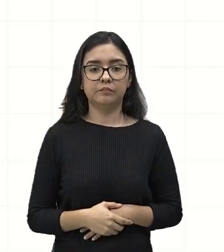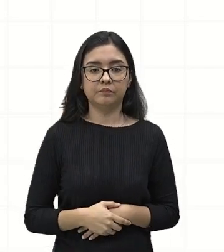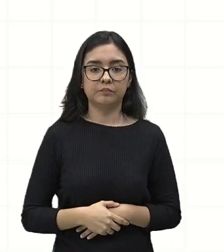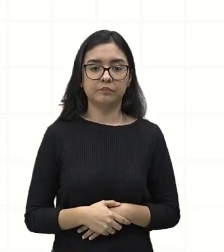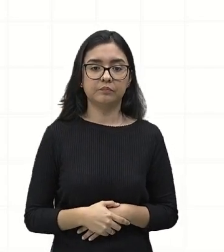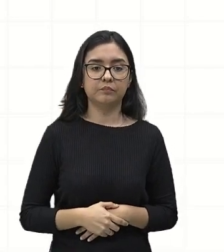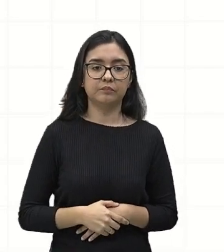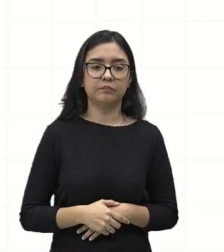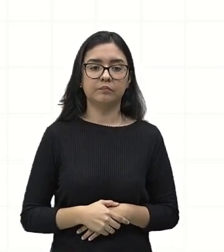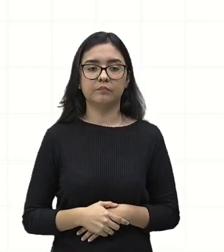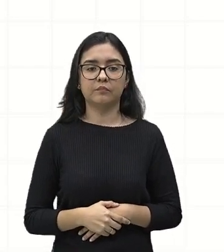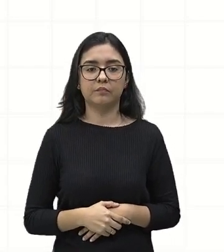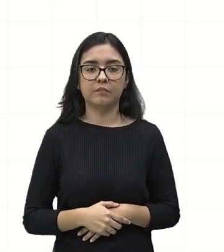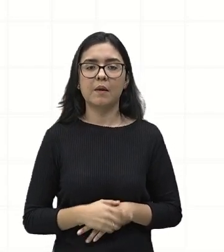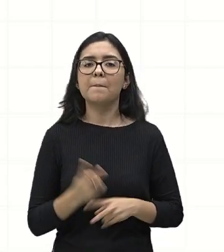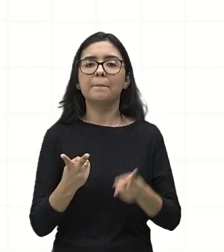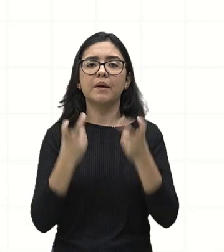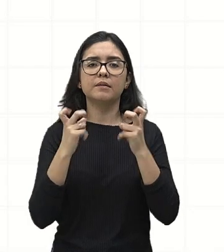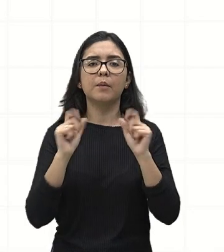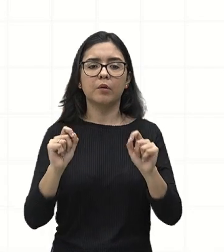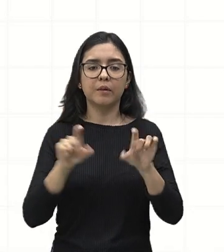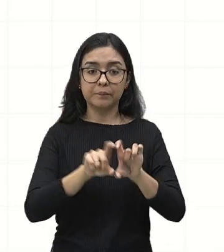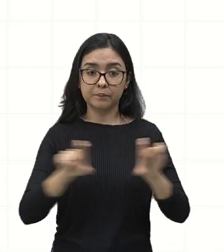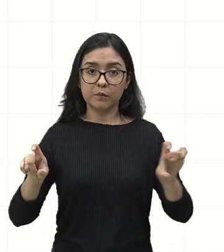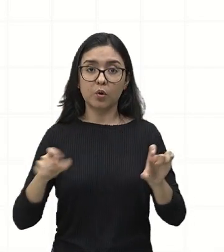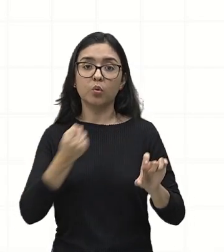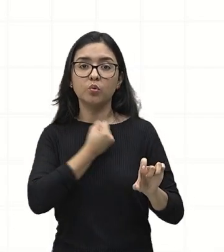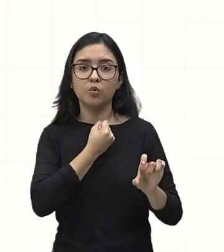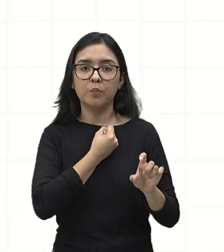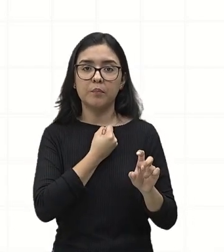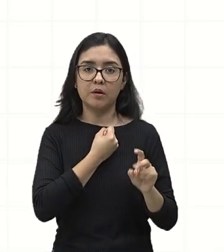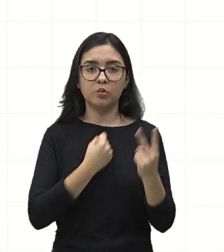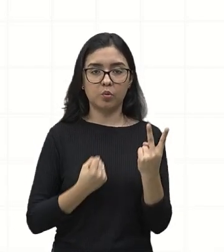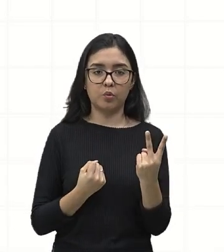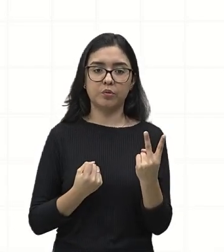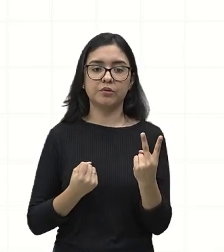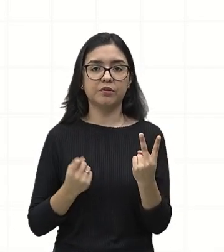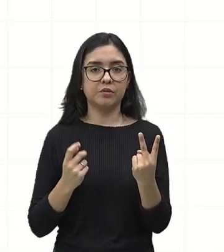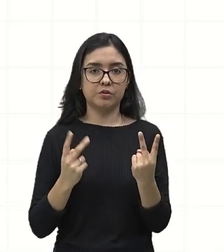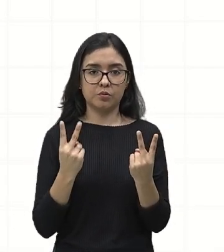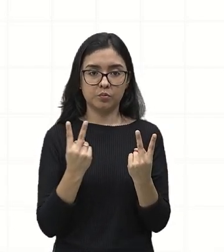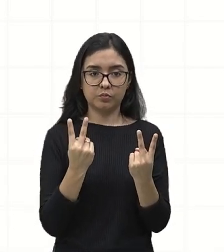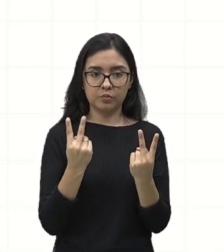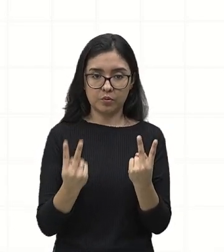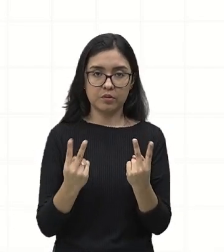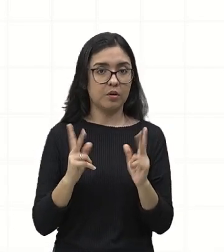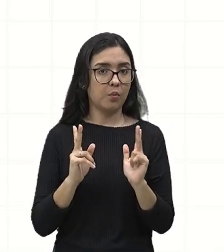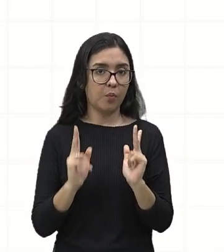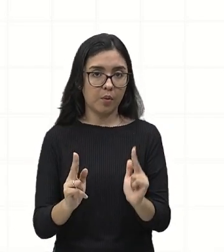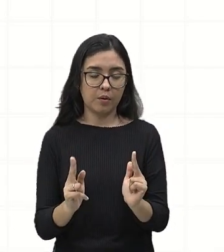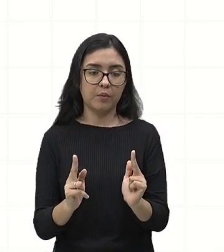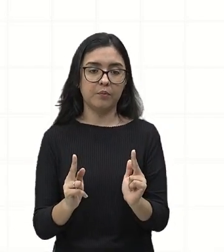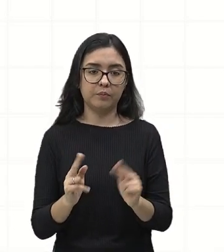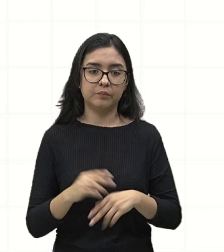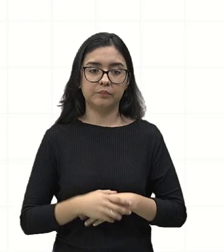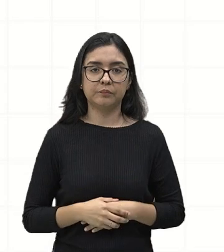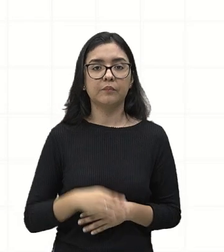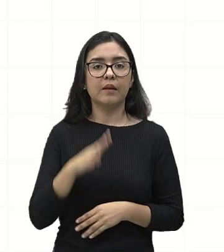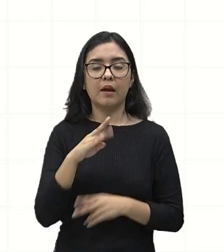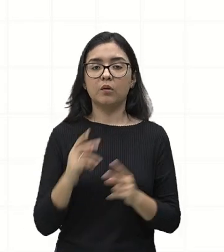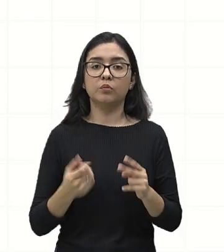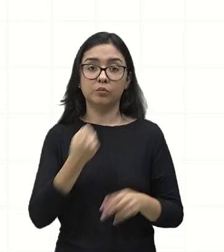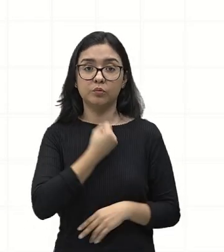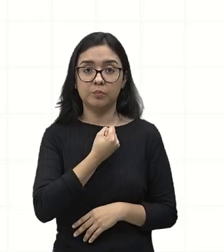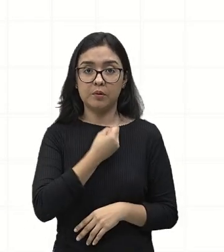Importante, ó, o que que nós estamos verificando? As bases são iguais. Então, base 2. O que que a